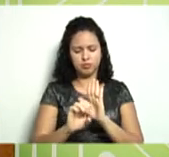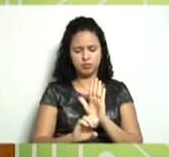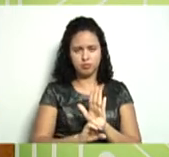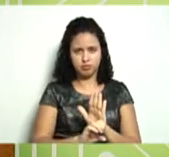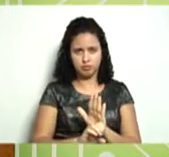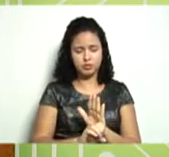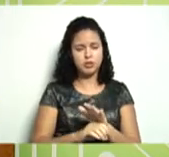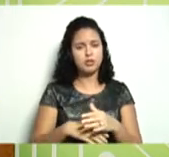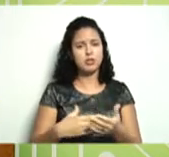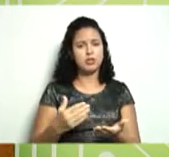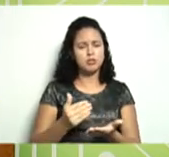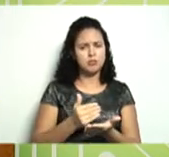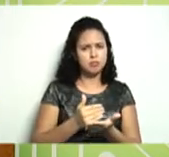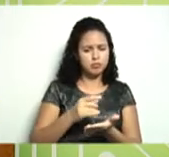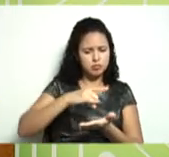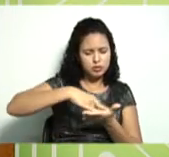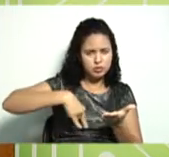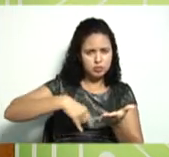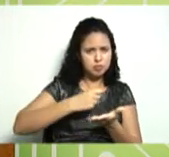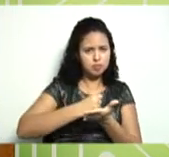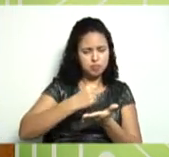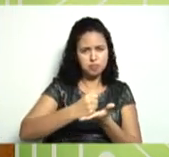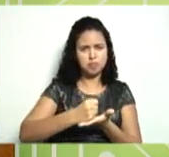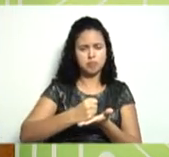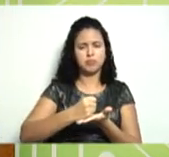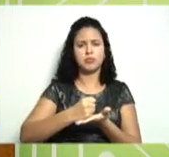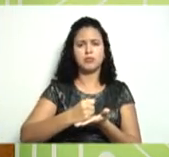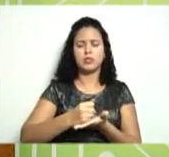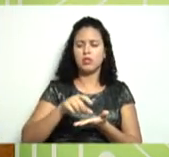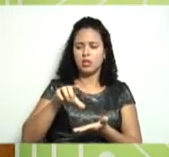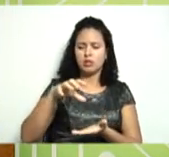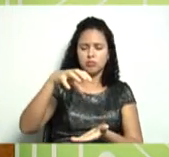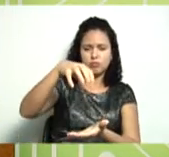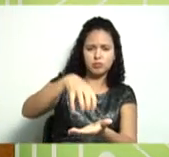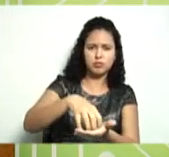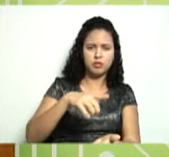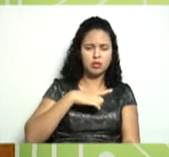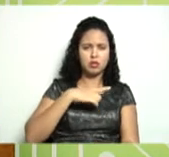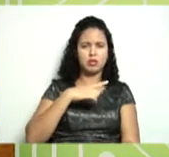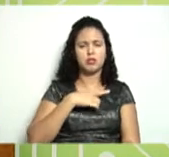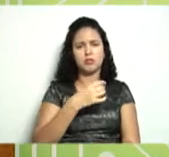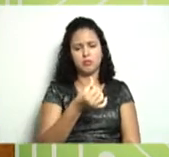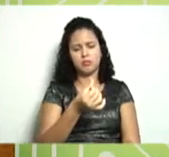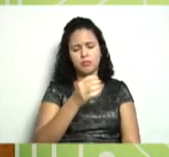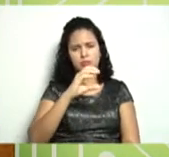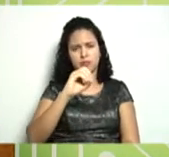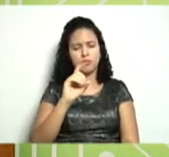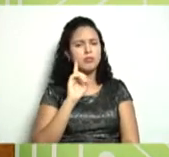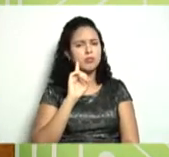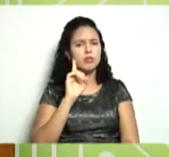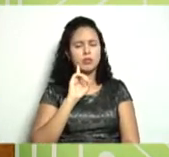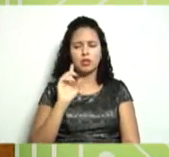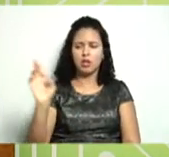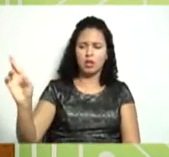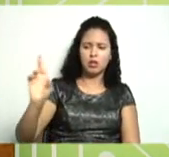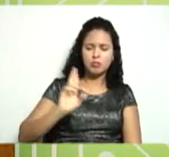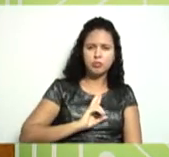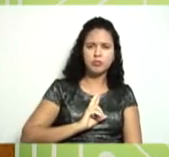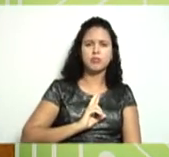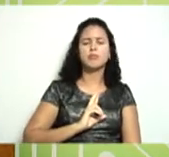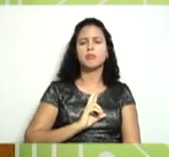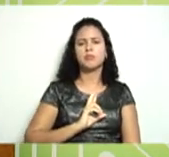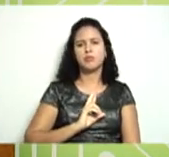que eu dou entrada na documentação, o órgão tem 60 dias para devolução com uma resposta e